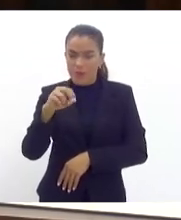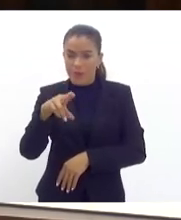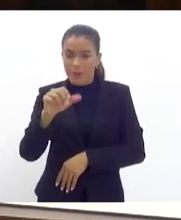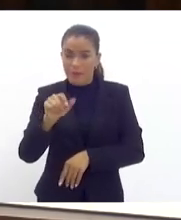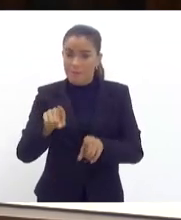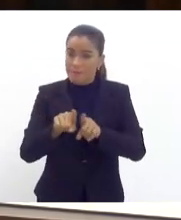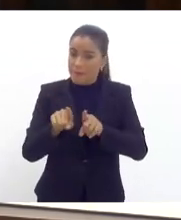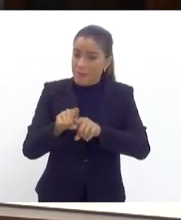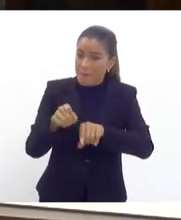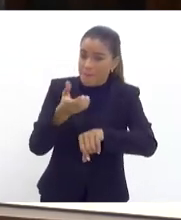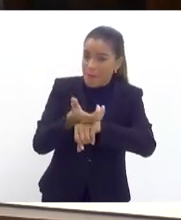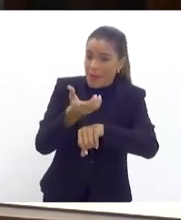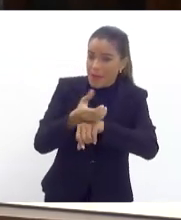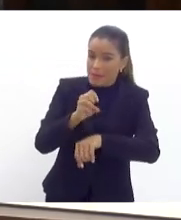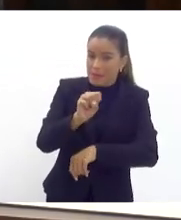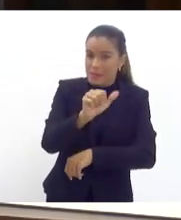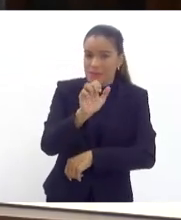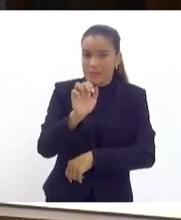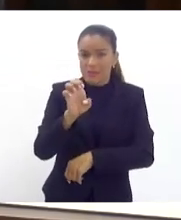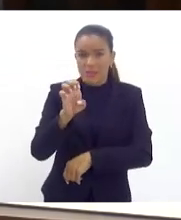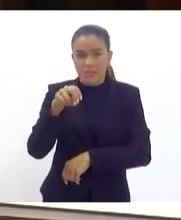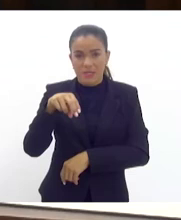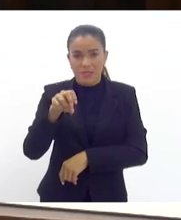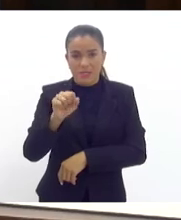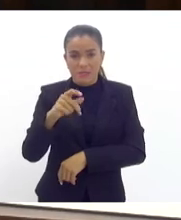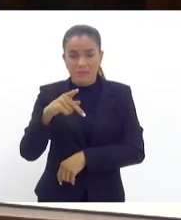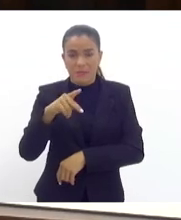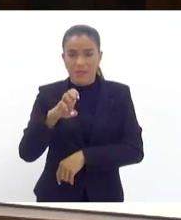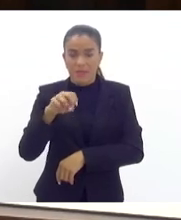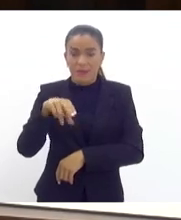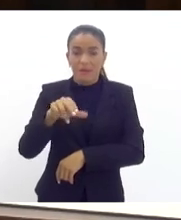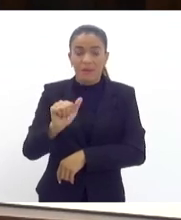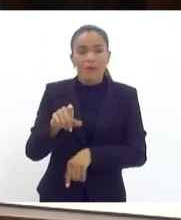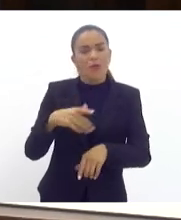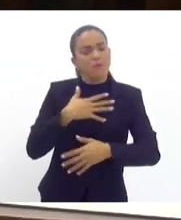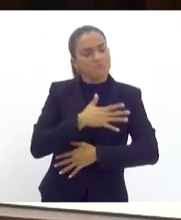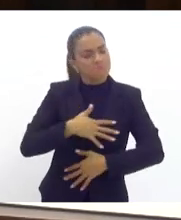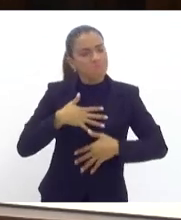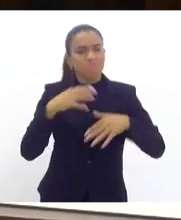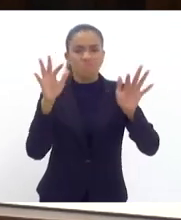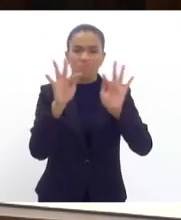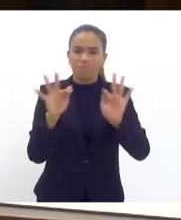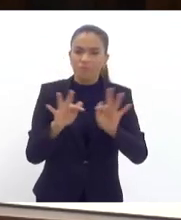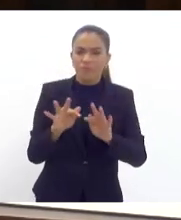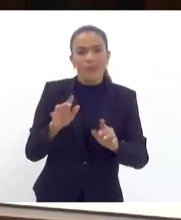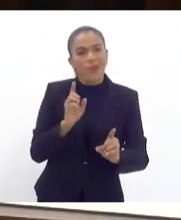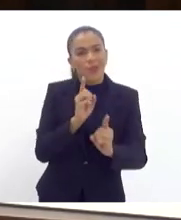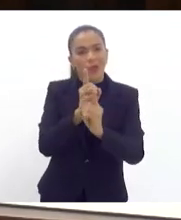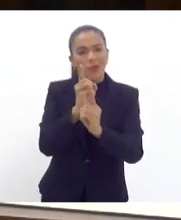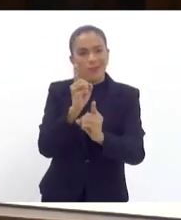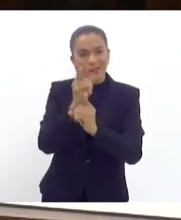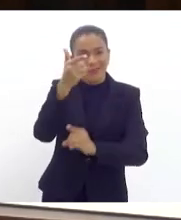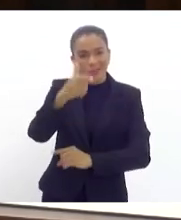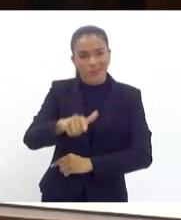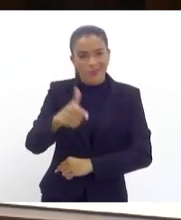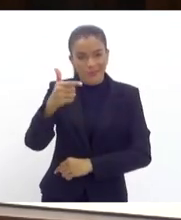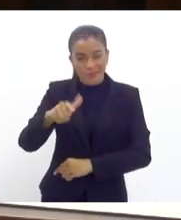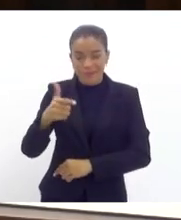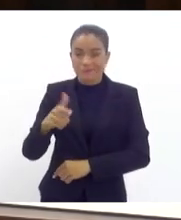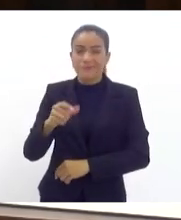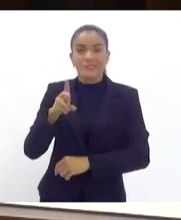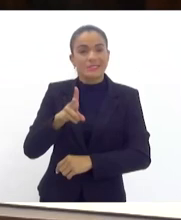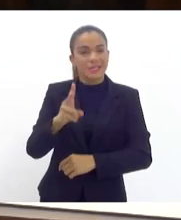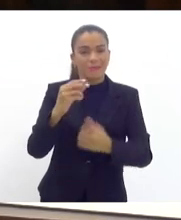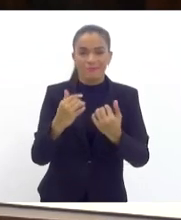para essas pernas para Rua Uruguai fico muito satisfeito de reencontrar aqui toda vez que a gente faz uma audiência